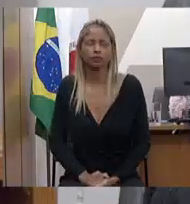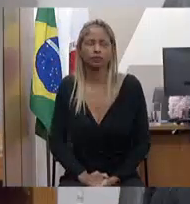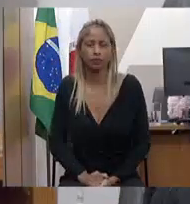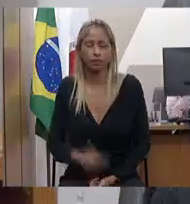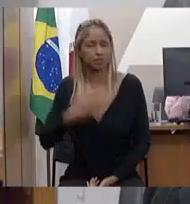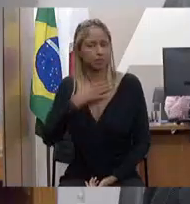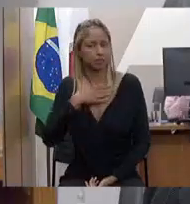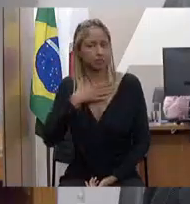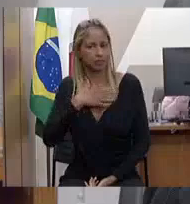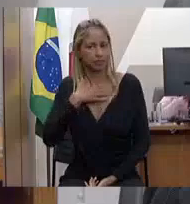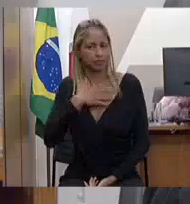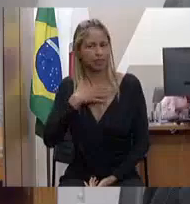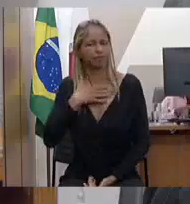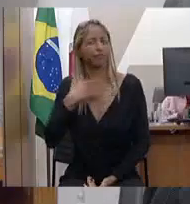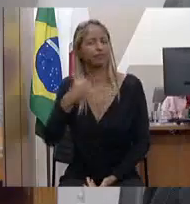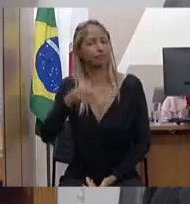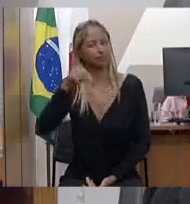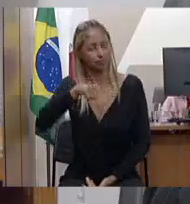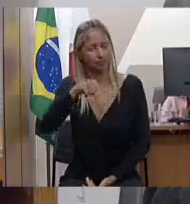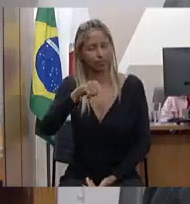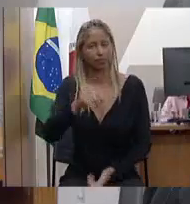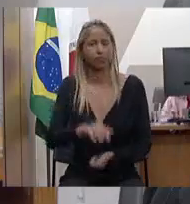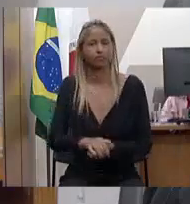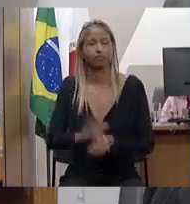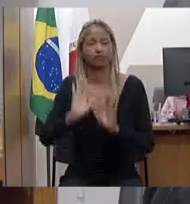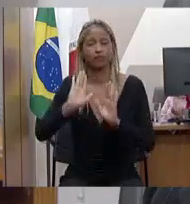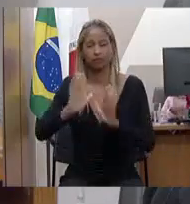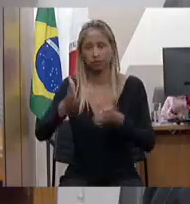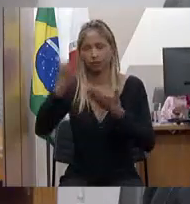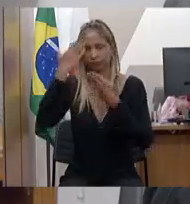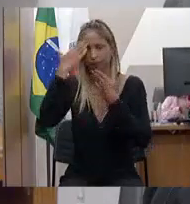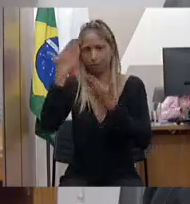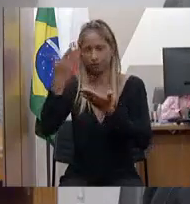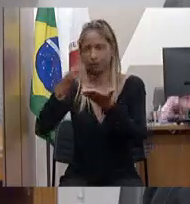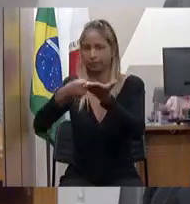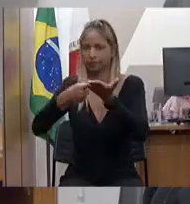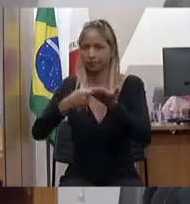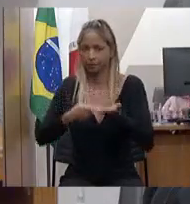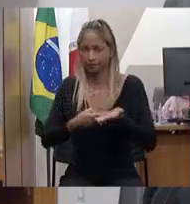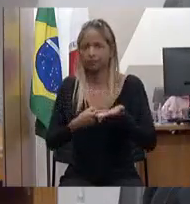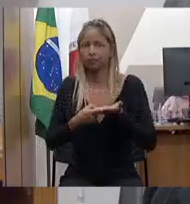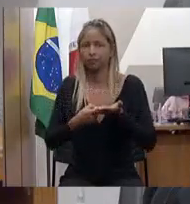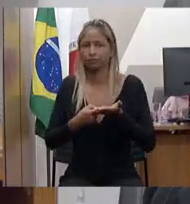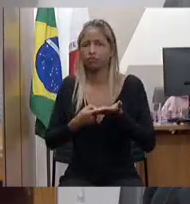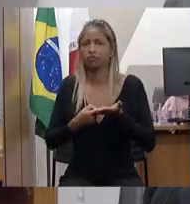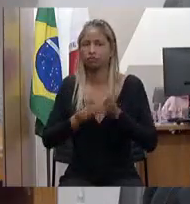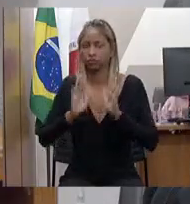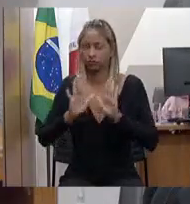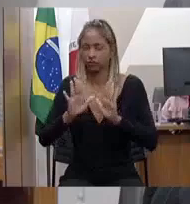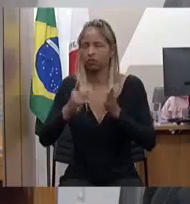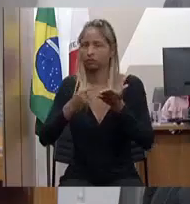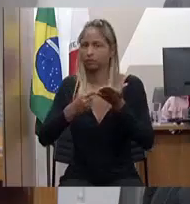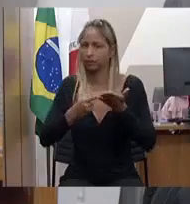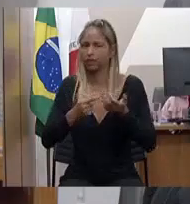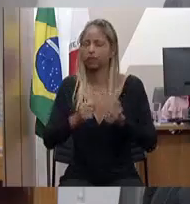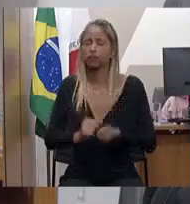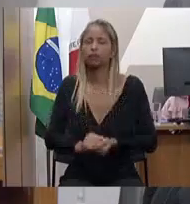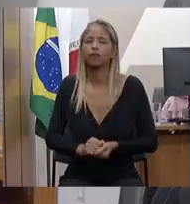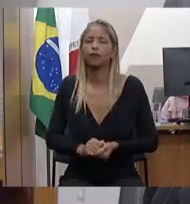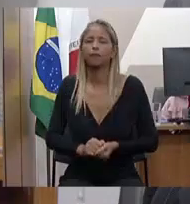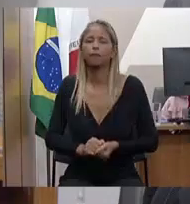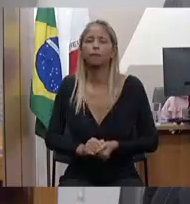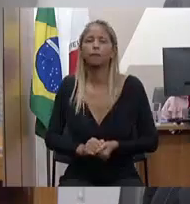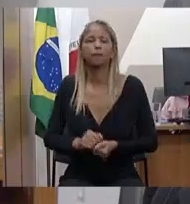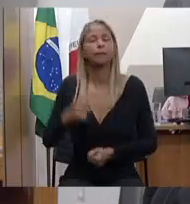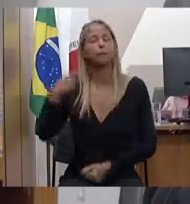satisfação e alegria que eu tô aqui queria muito agradecer ao convite né que me foi formulado pelo